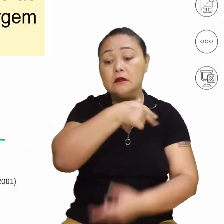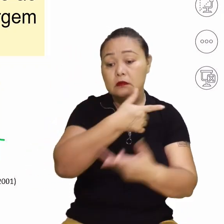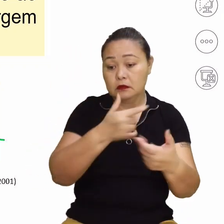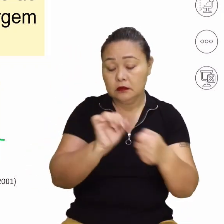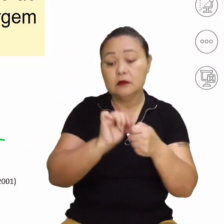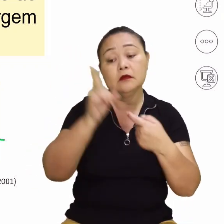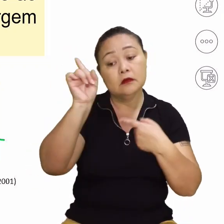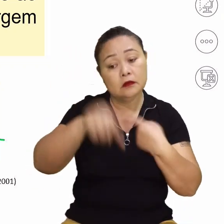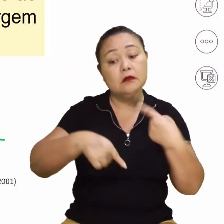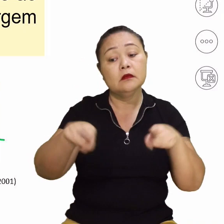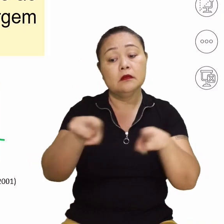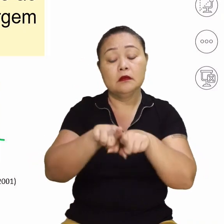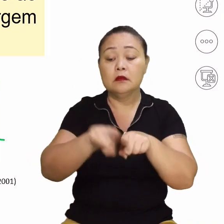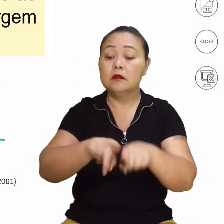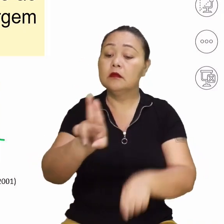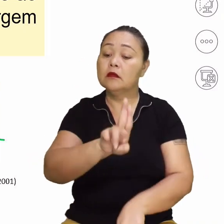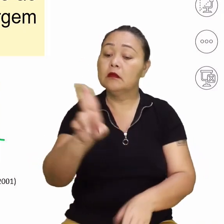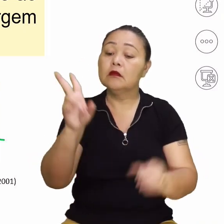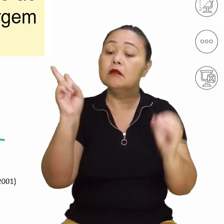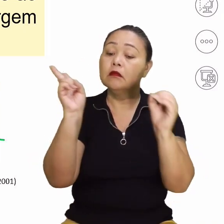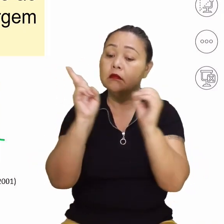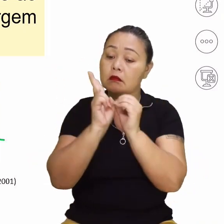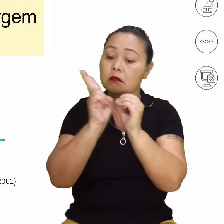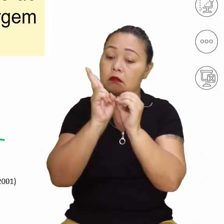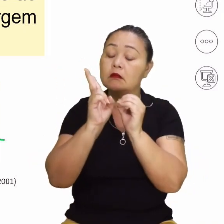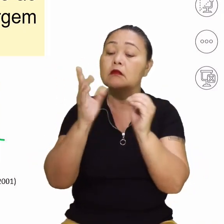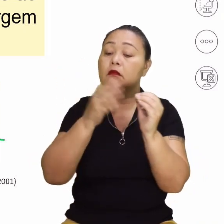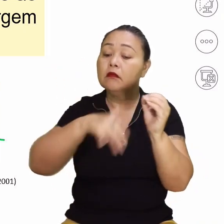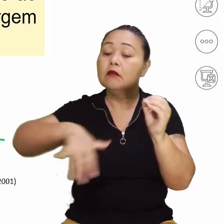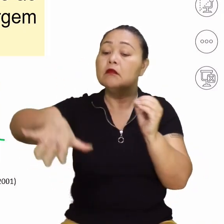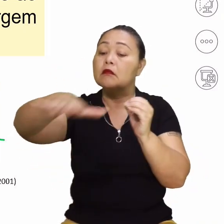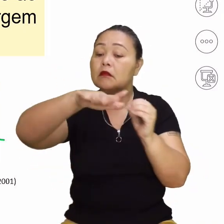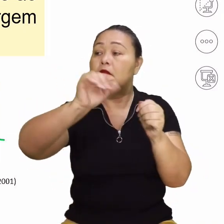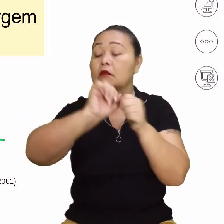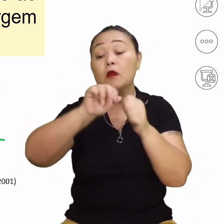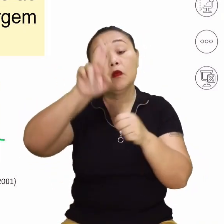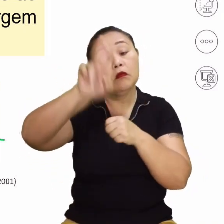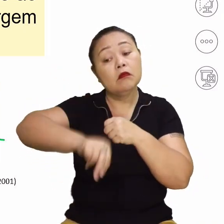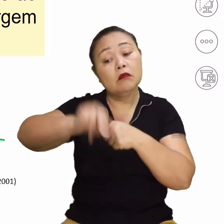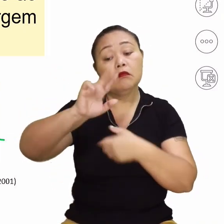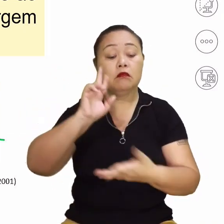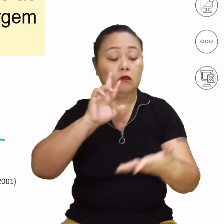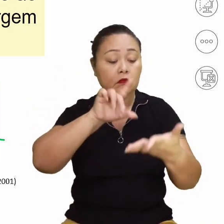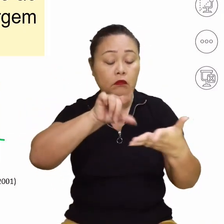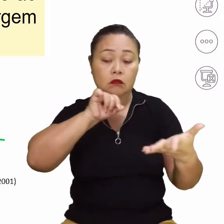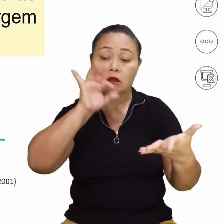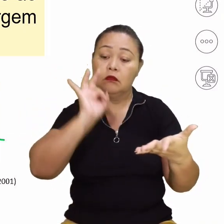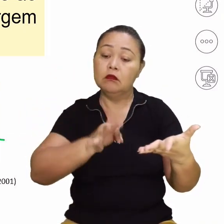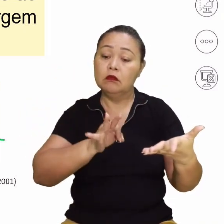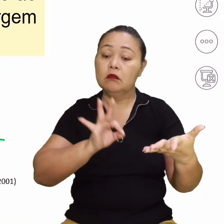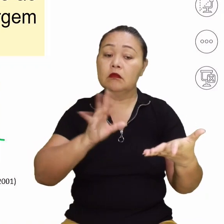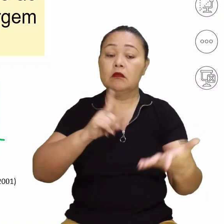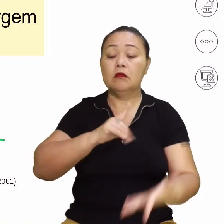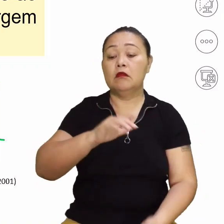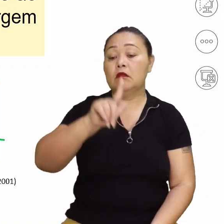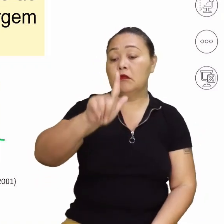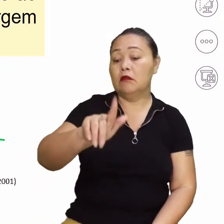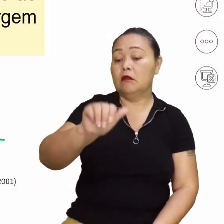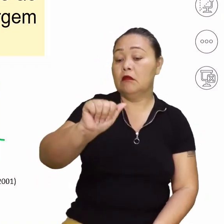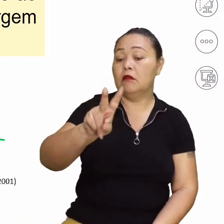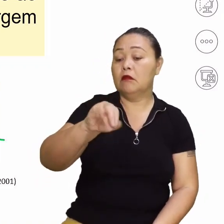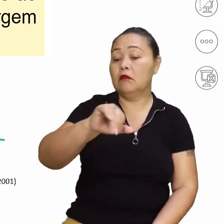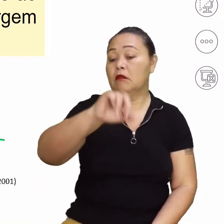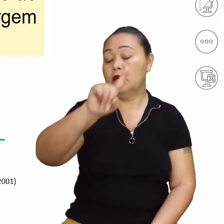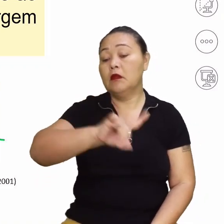é também o nome de uma tribo indígena ele nunca vai acertar a questão se ele não souber que Gavião